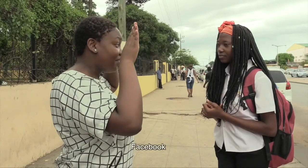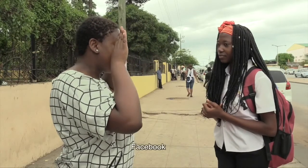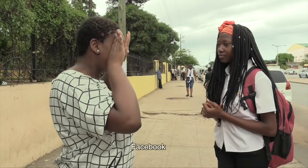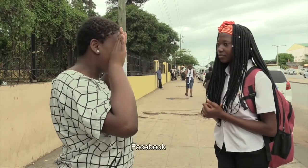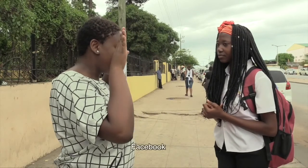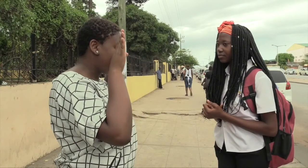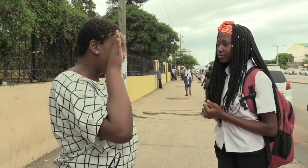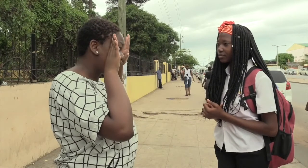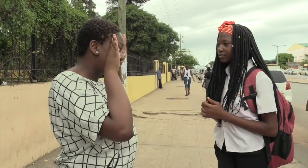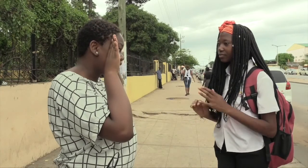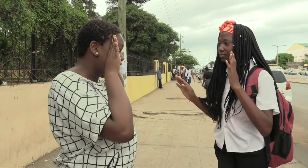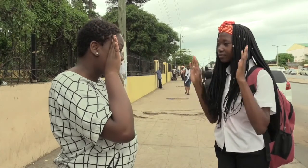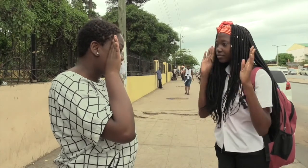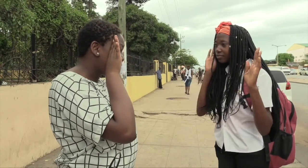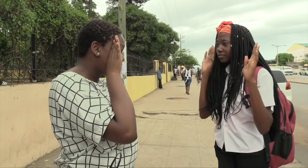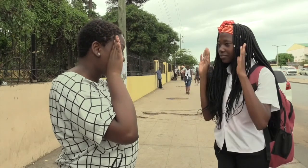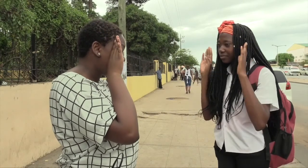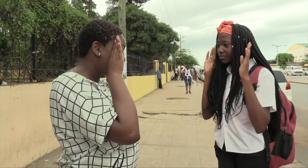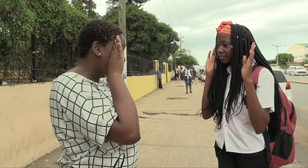Facebook,